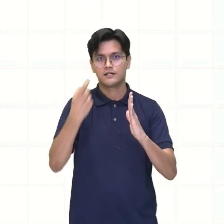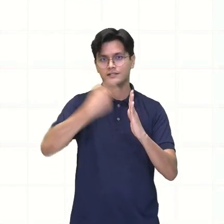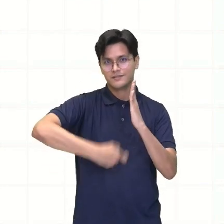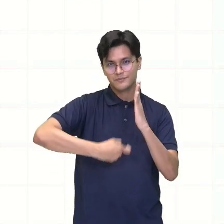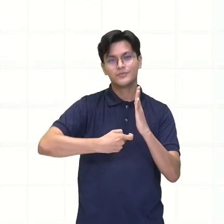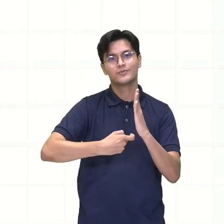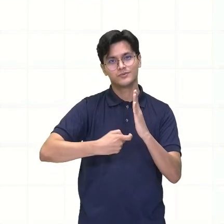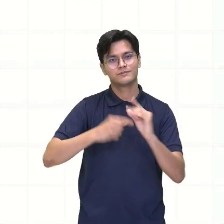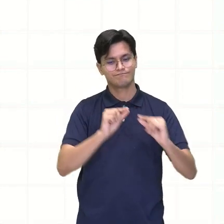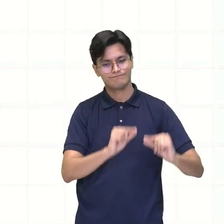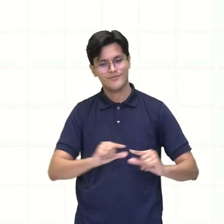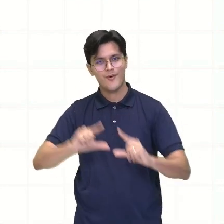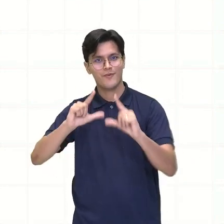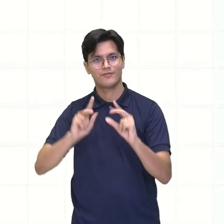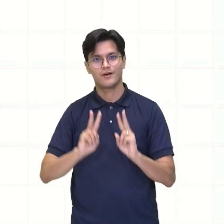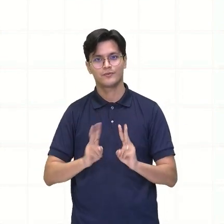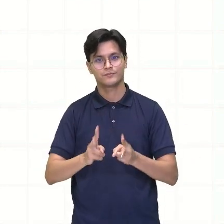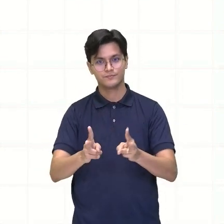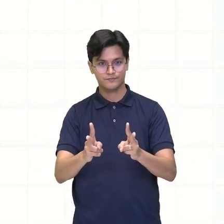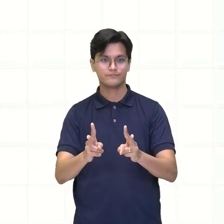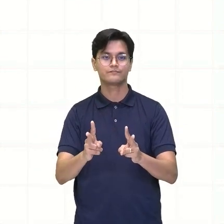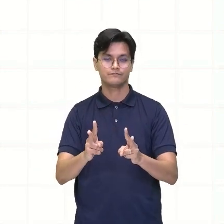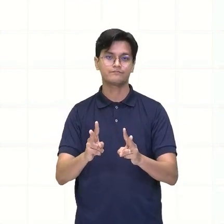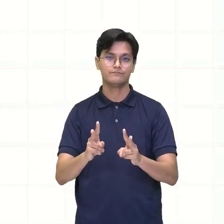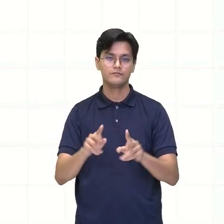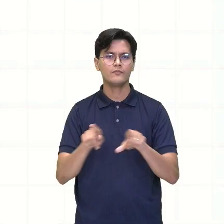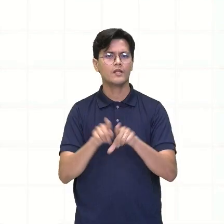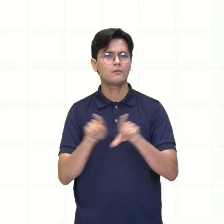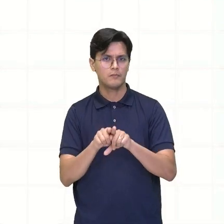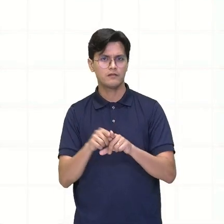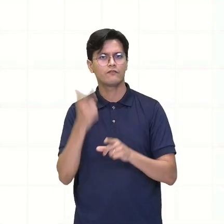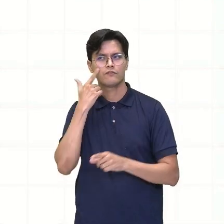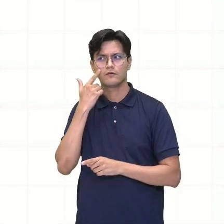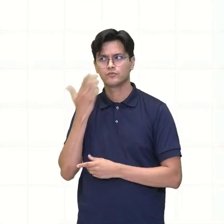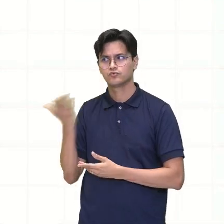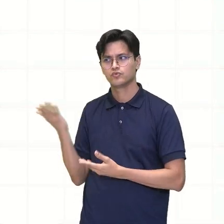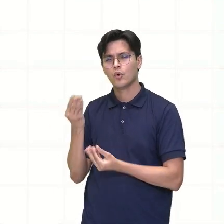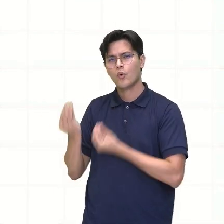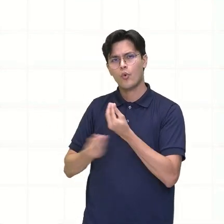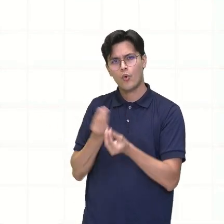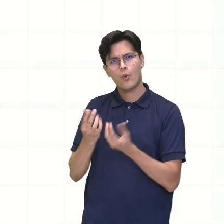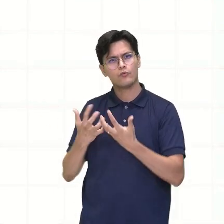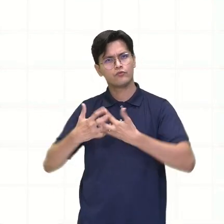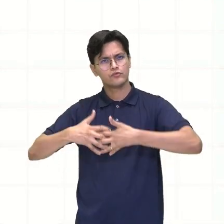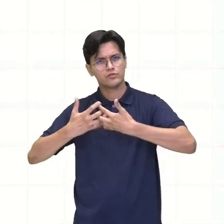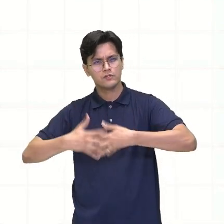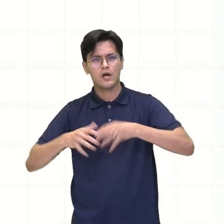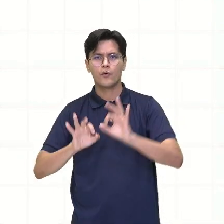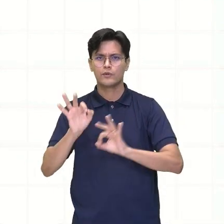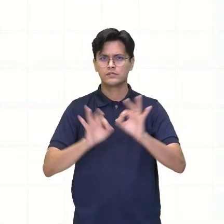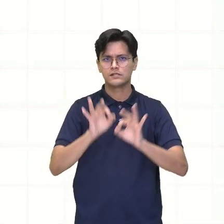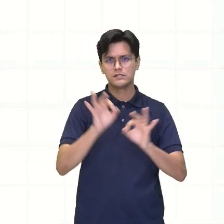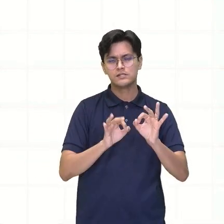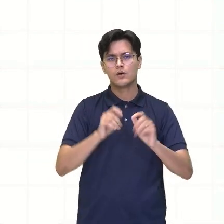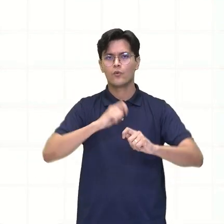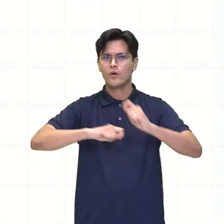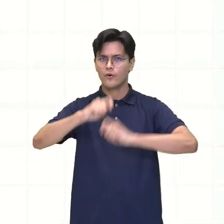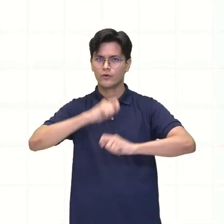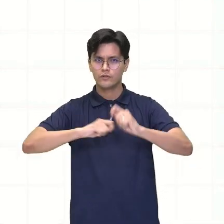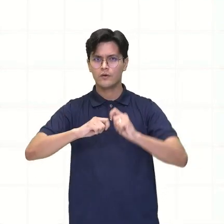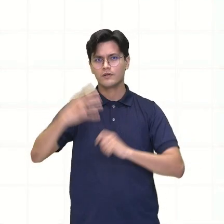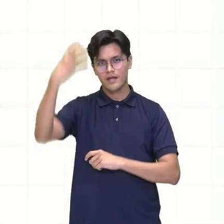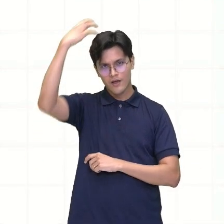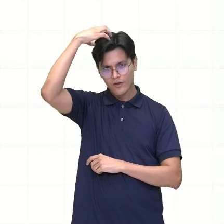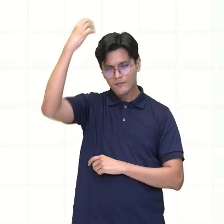mais. Vimos aqui a organização política, certo? E um pouco da organização econômica dessa monarquia